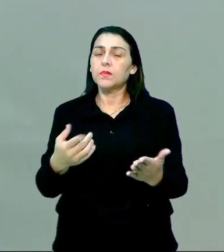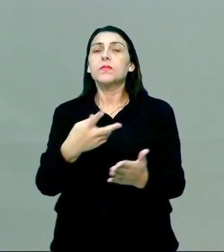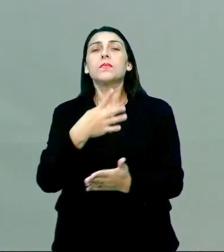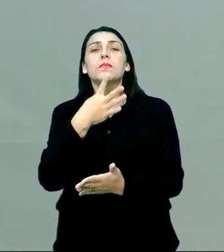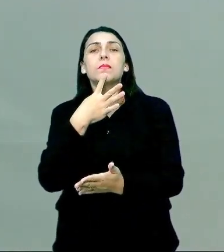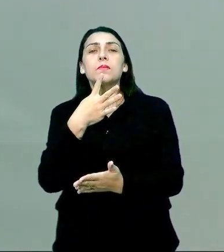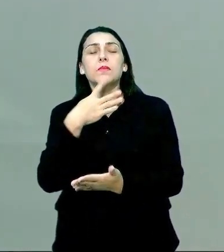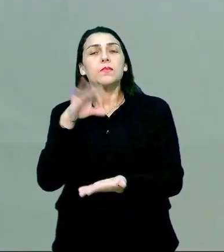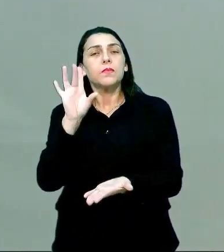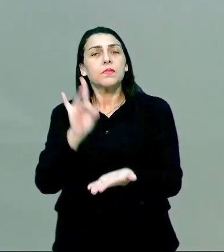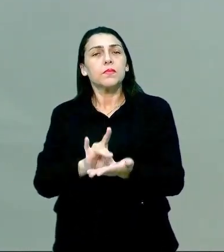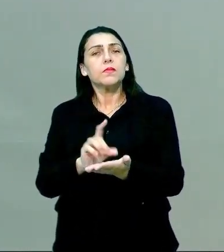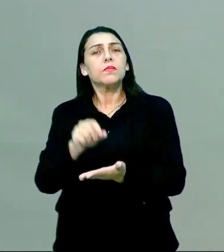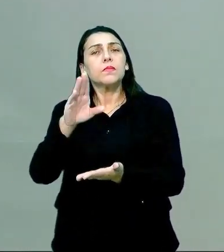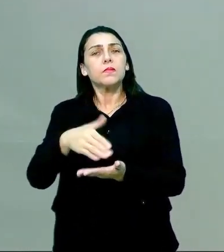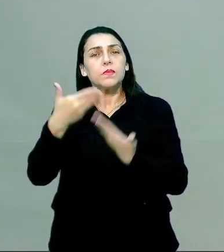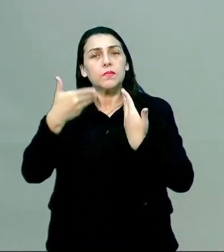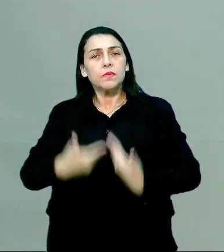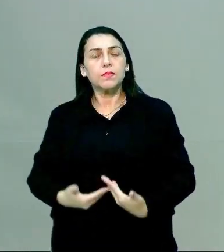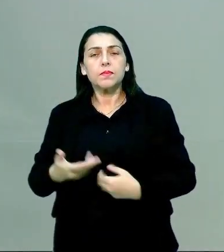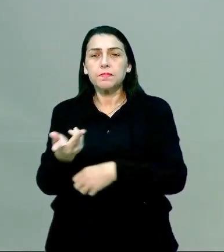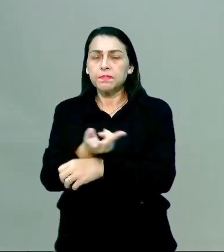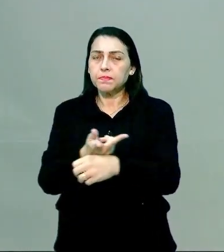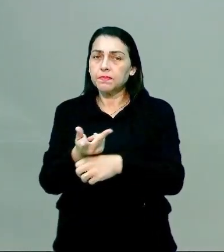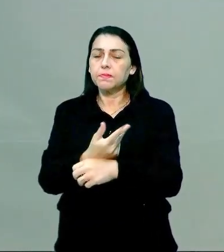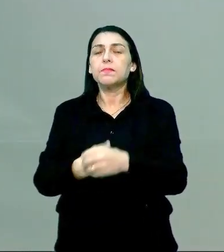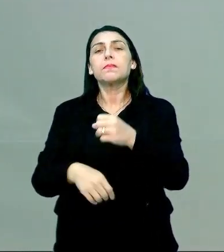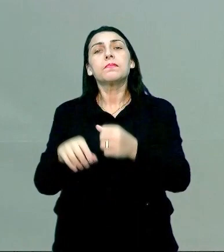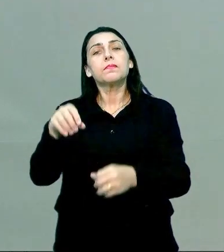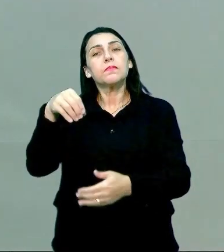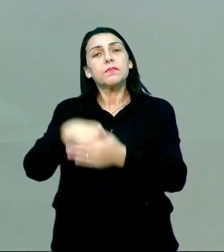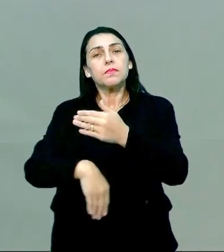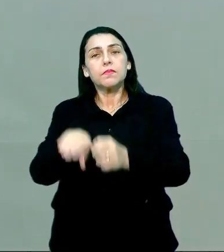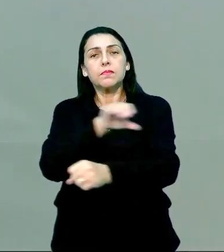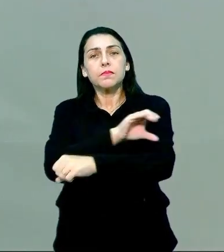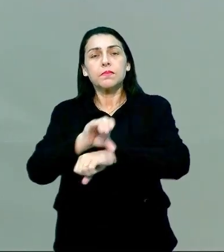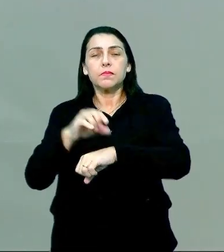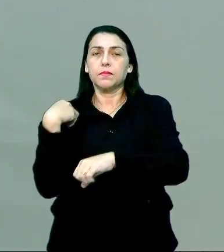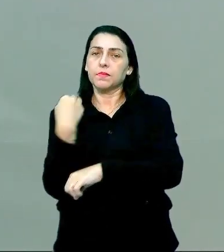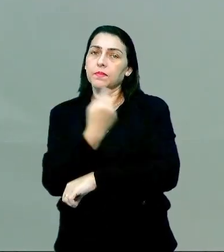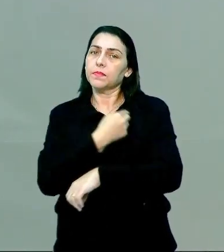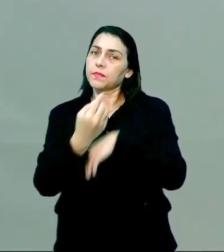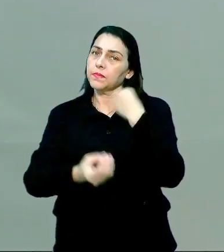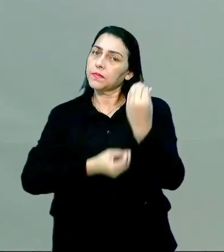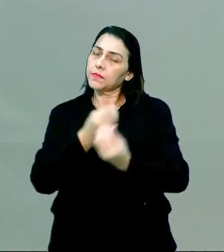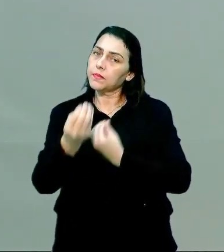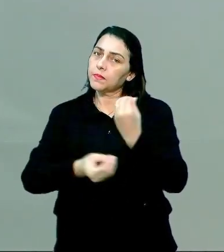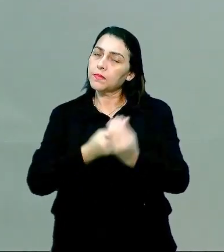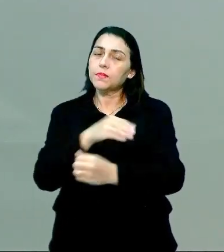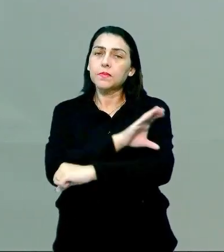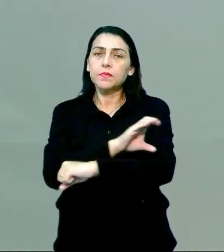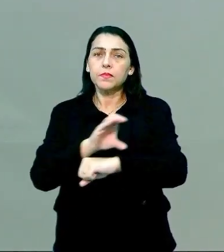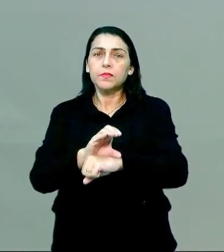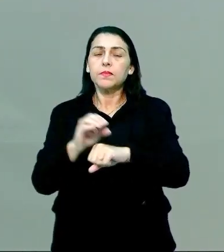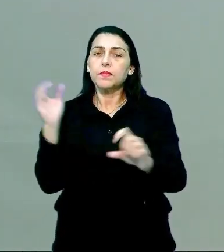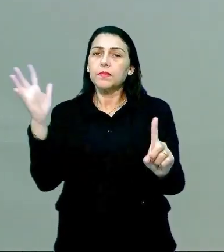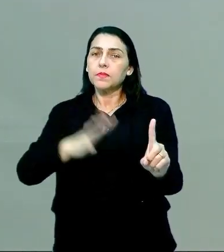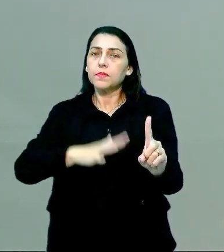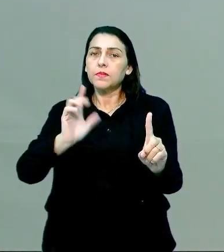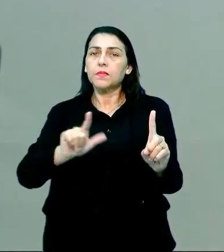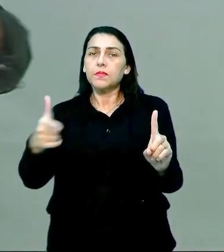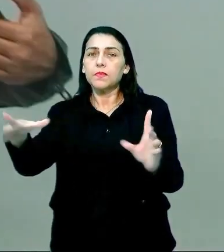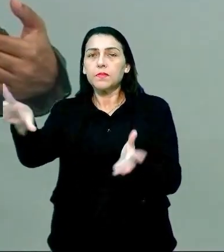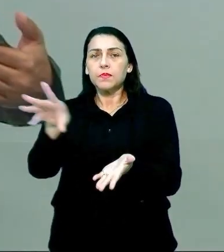de fato quem somos, a gente tem que buscar dentro das nossas raízes e buscar entender como determinada cultura influencia na